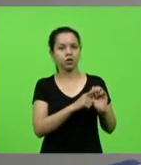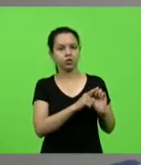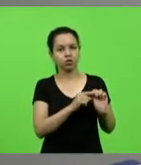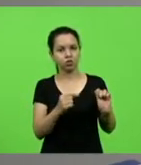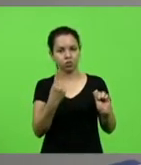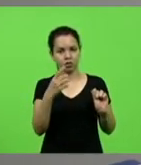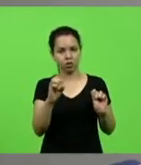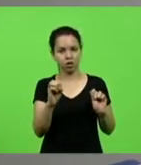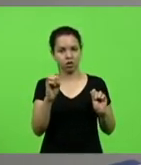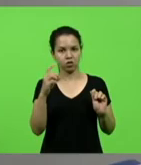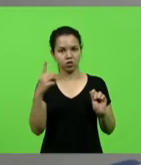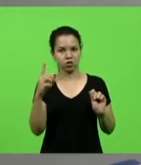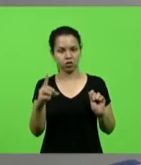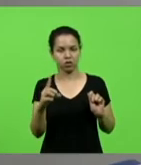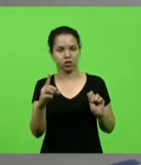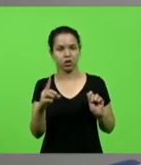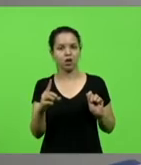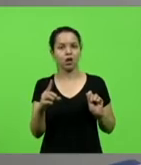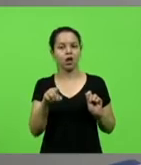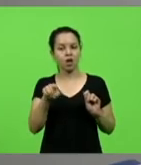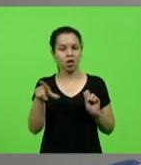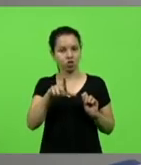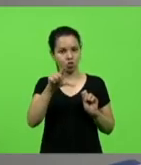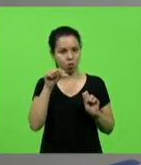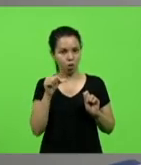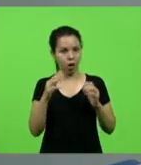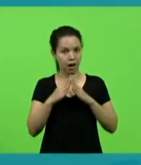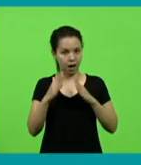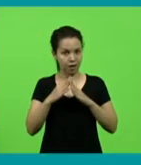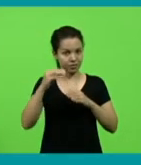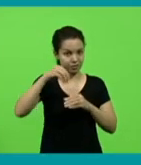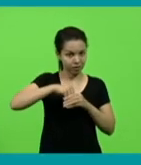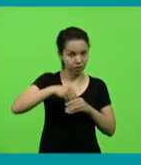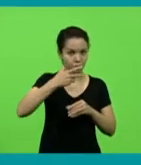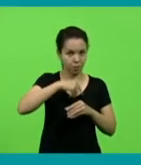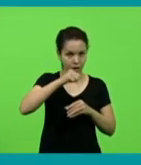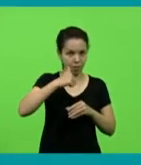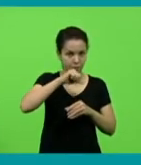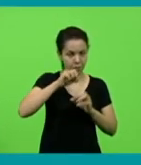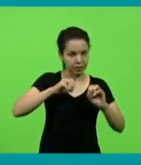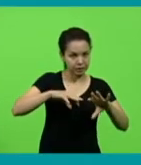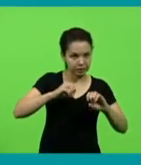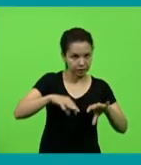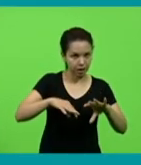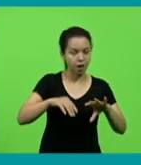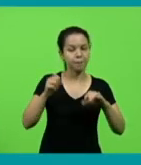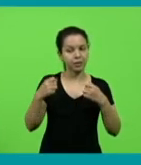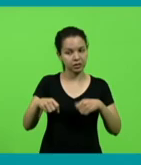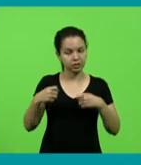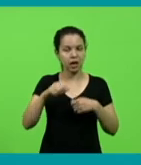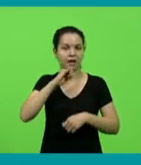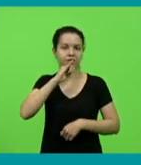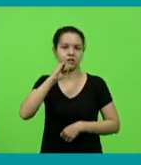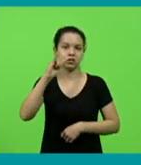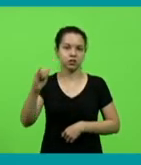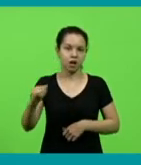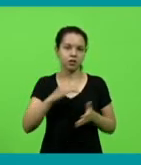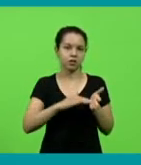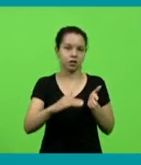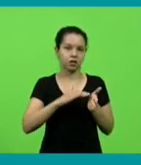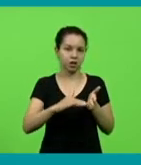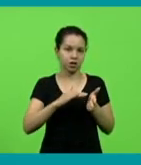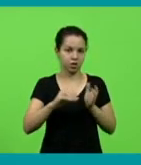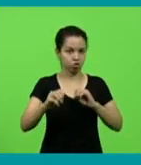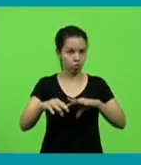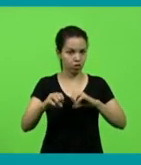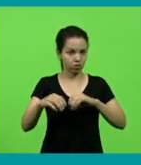os optantes pela educação domiciliar devem declarar sua escolha à Secretaria de Educação do município por meio